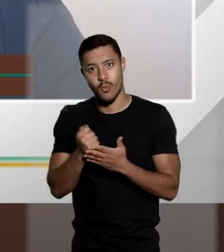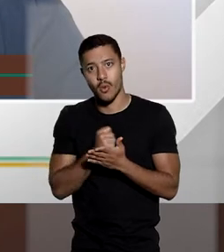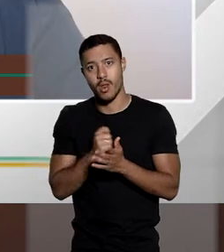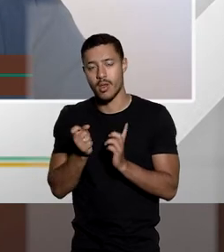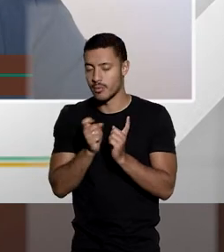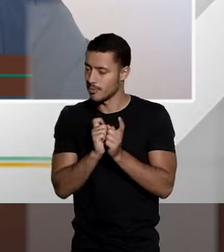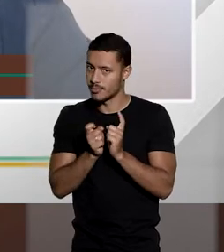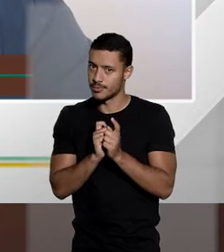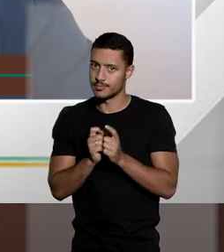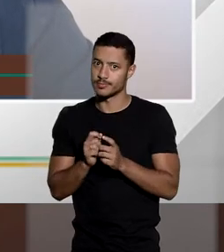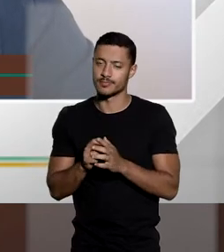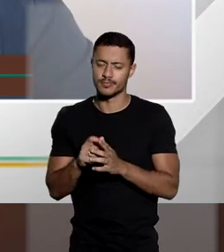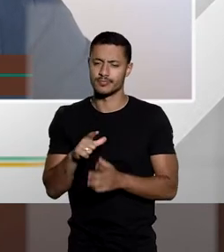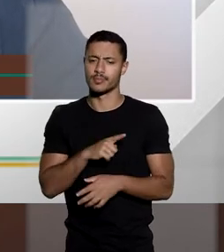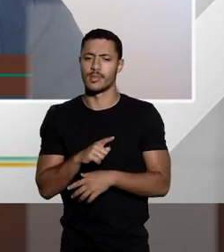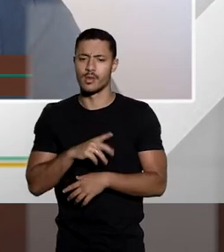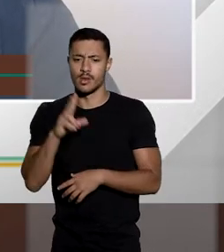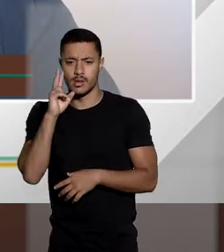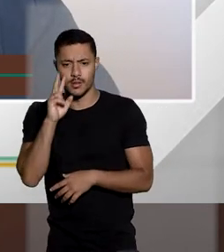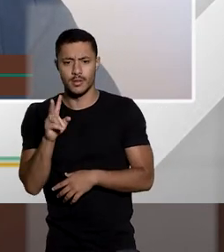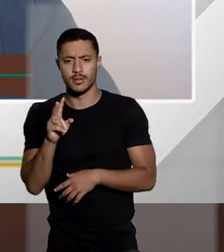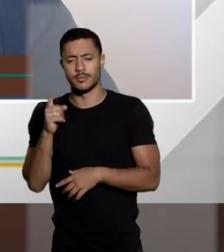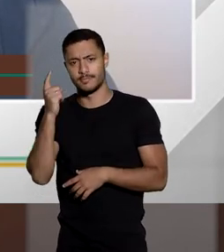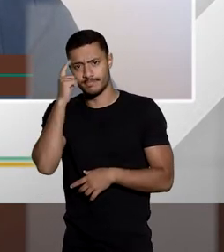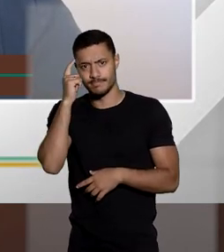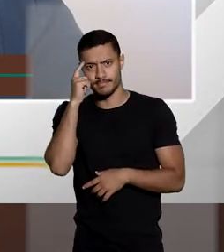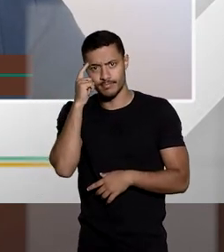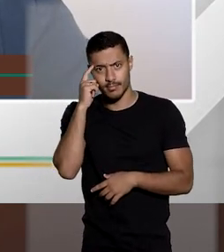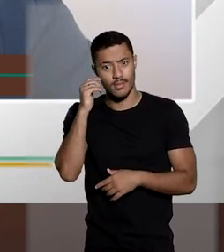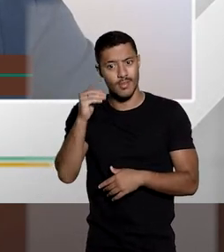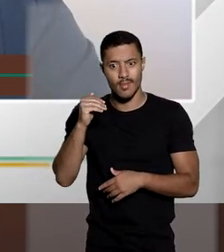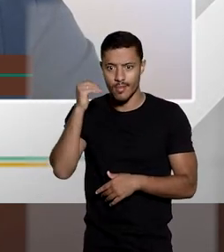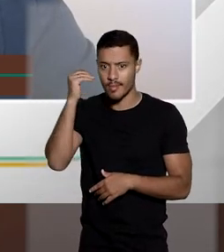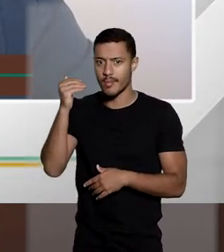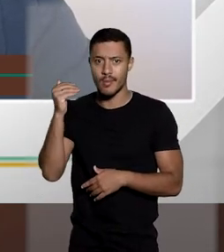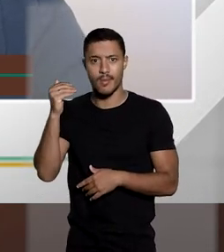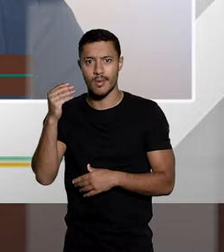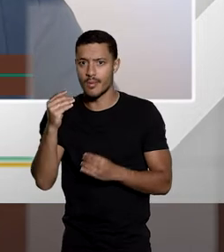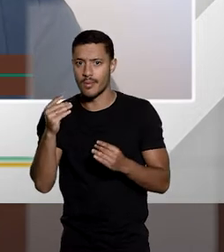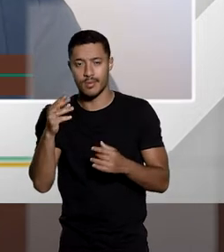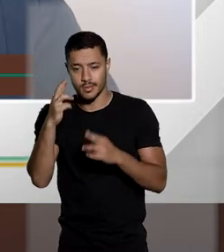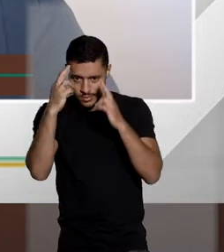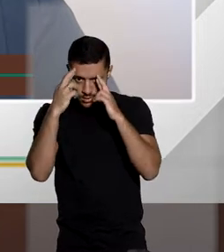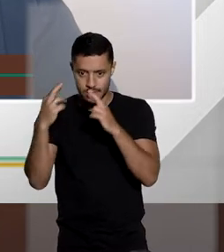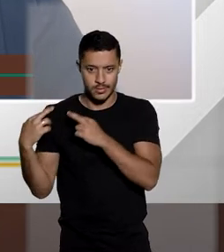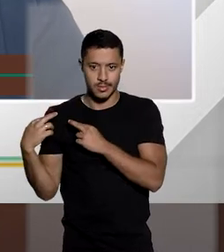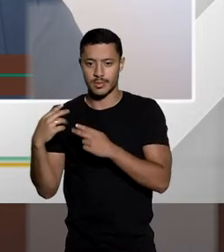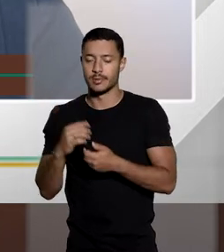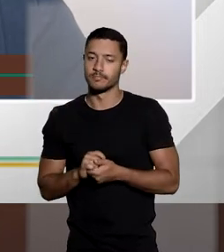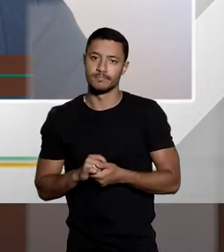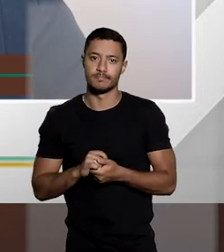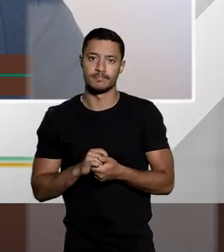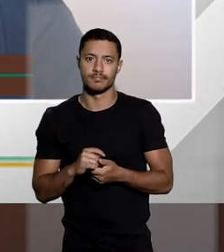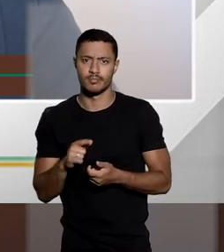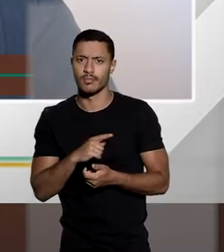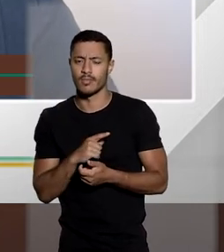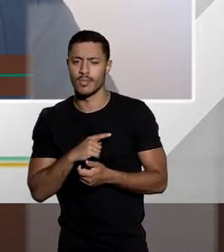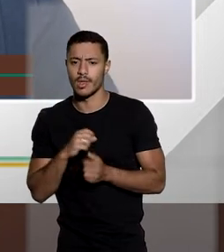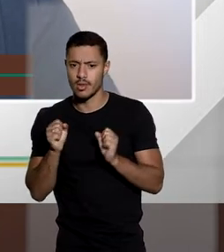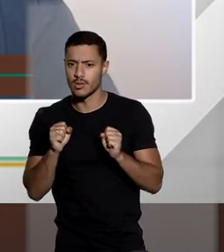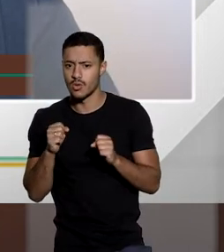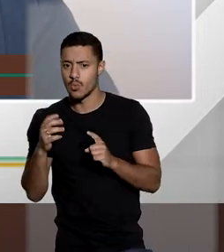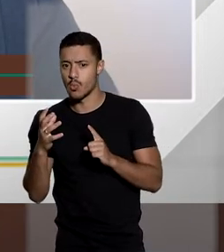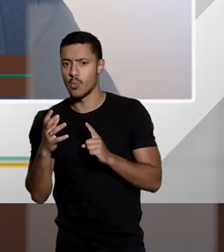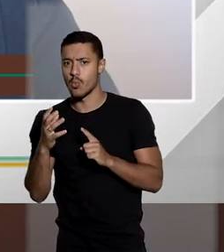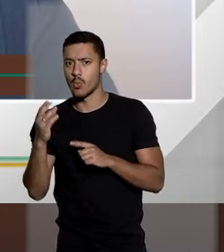administrativo, justamente tendo em vista essa questão de excessos, por vezes, de responsabilização. Existe uma